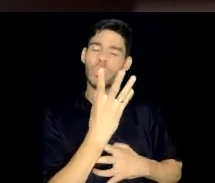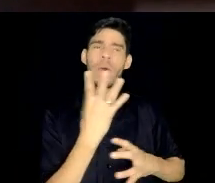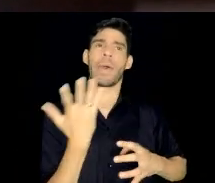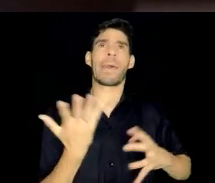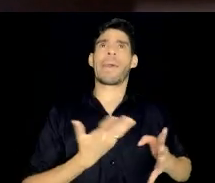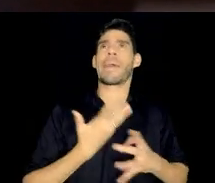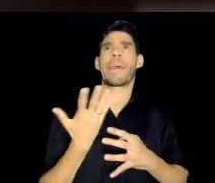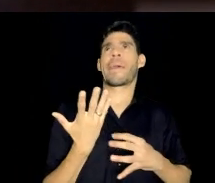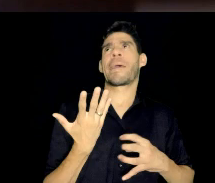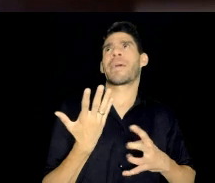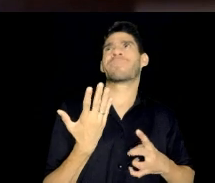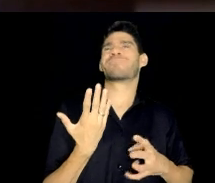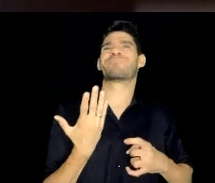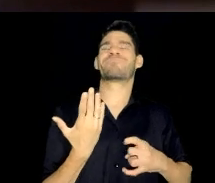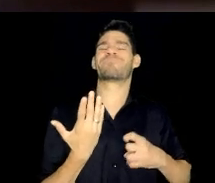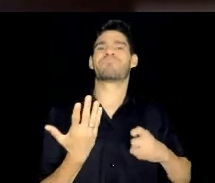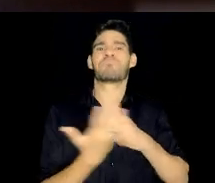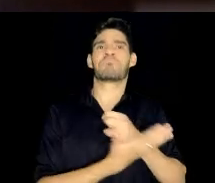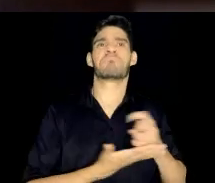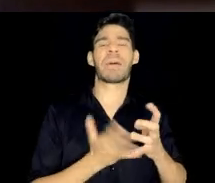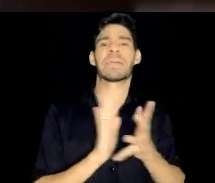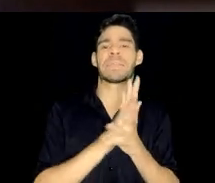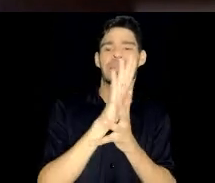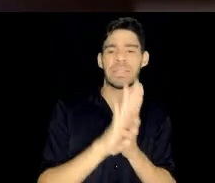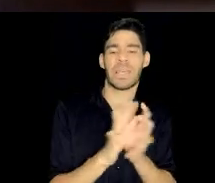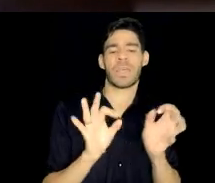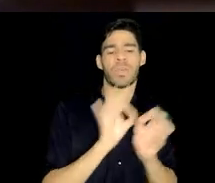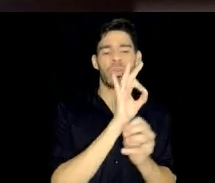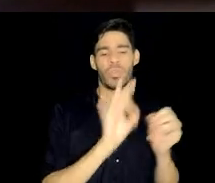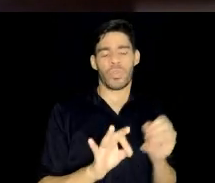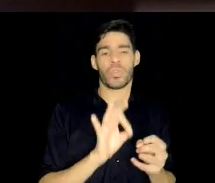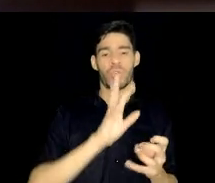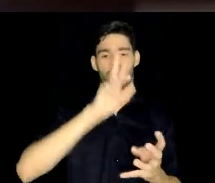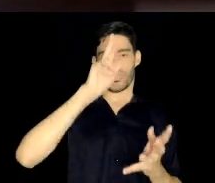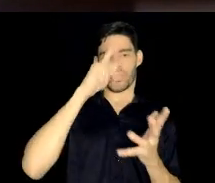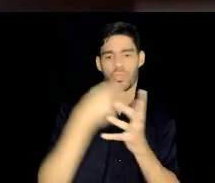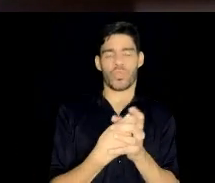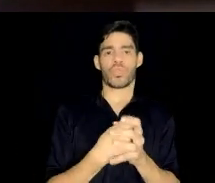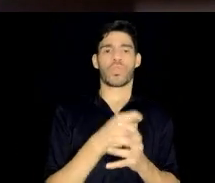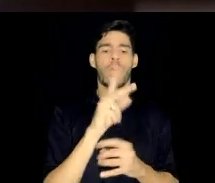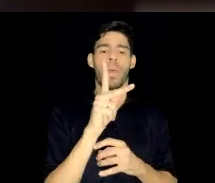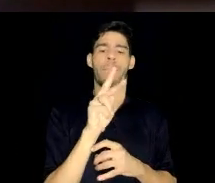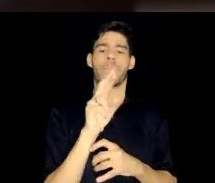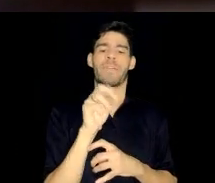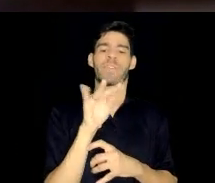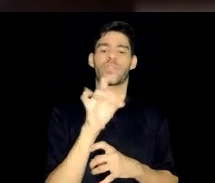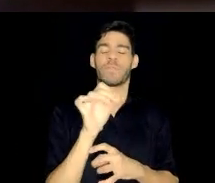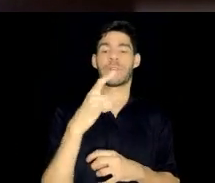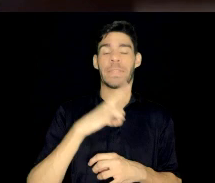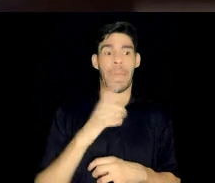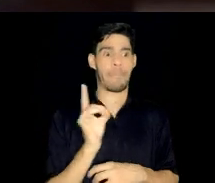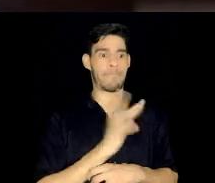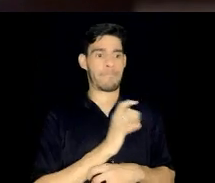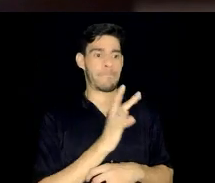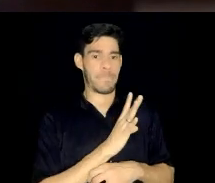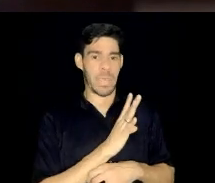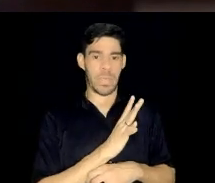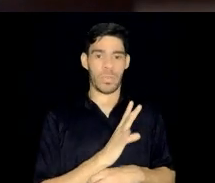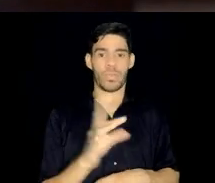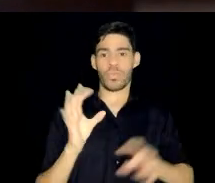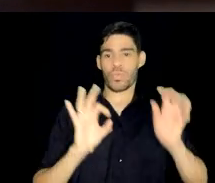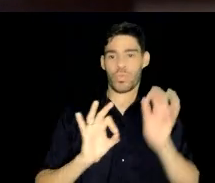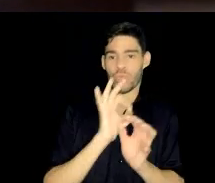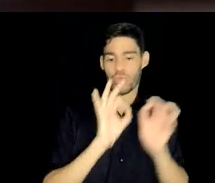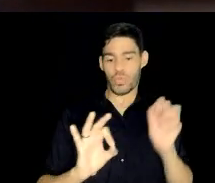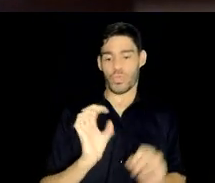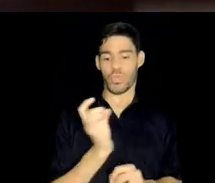muito subjetivismo e isso coloca o juiz que decreta uma preventiva numa situação de medo. E o